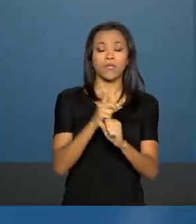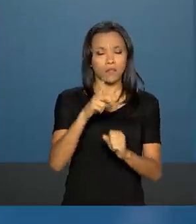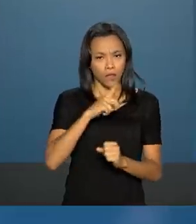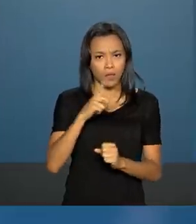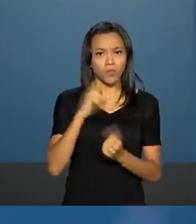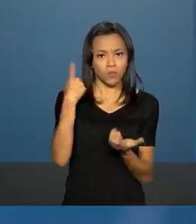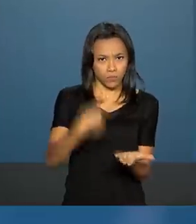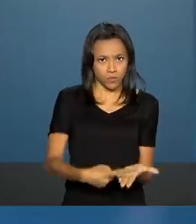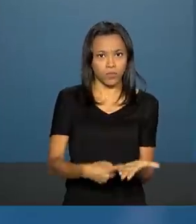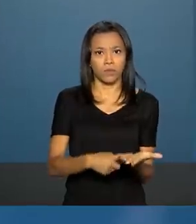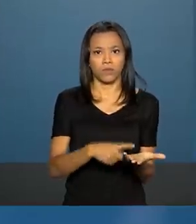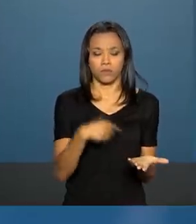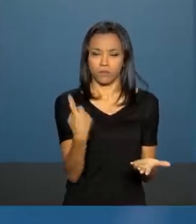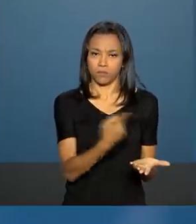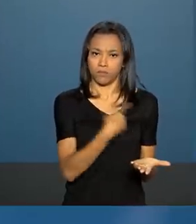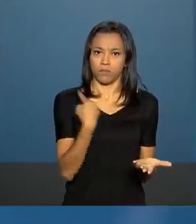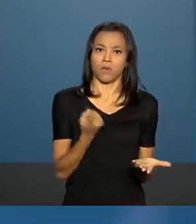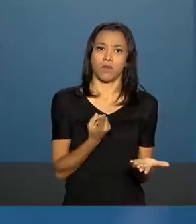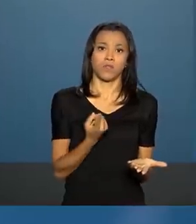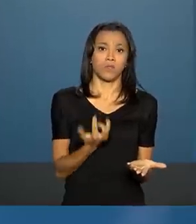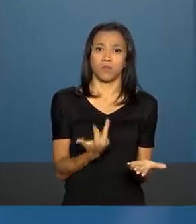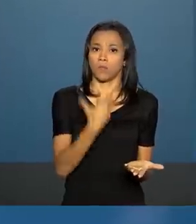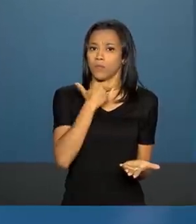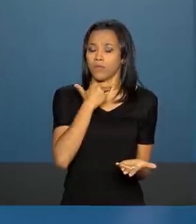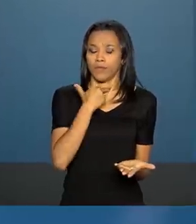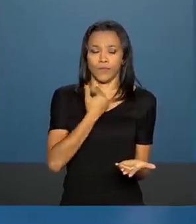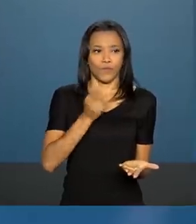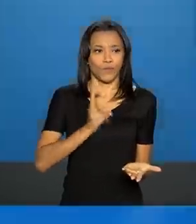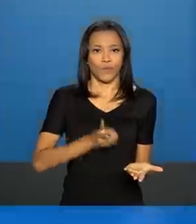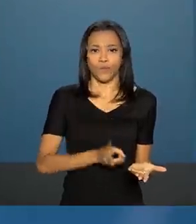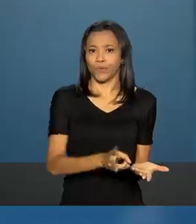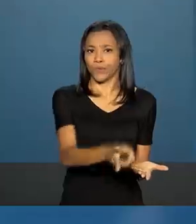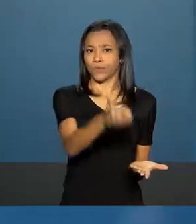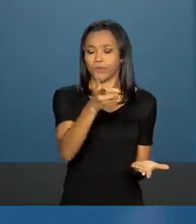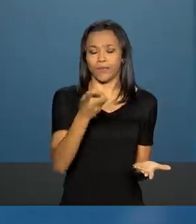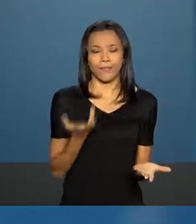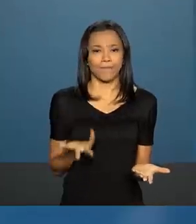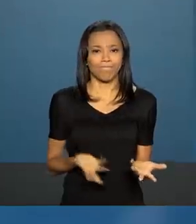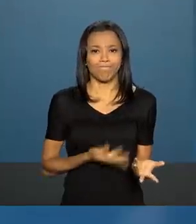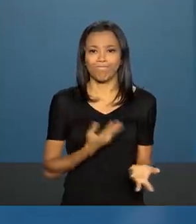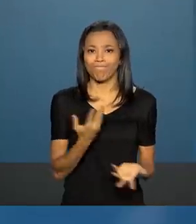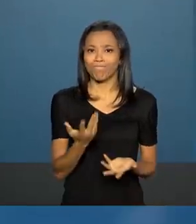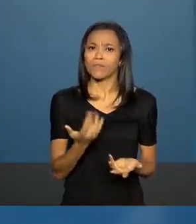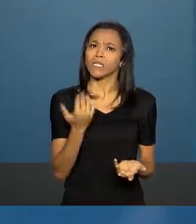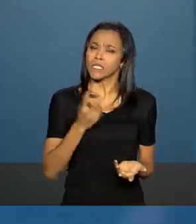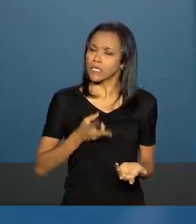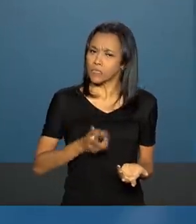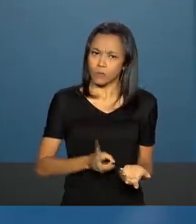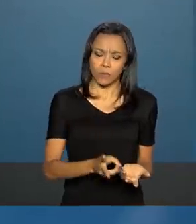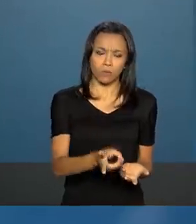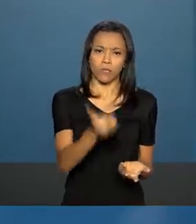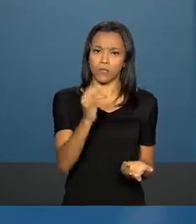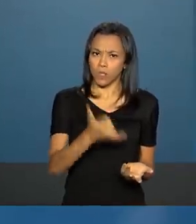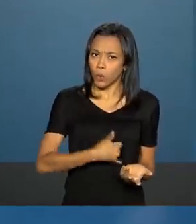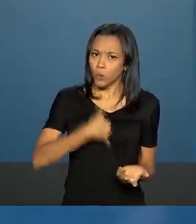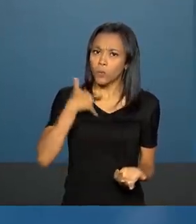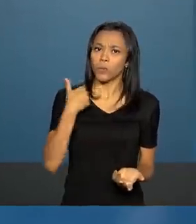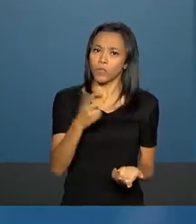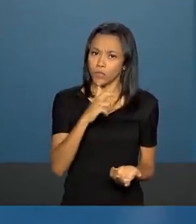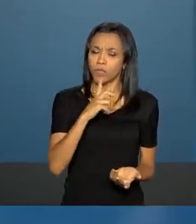responsabilidade. Nós não podemos continuar sendo, com todo o orgulho que